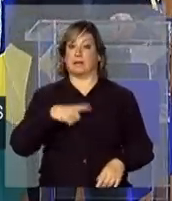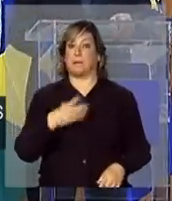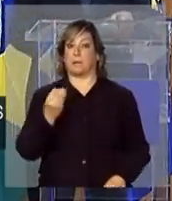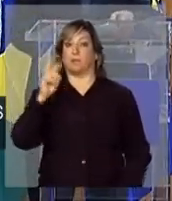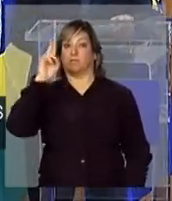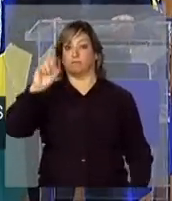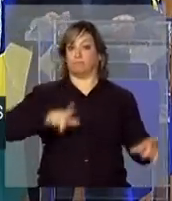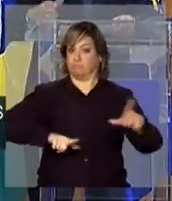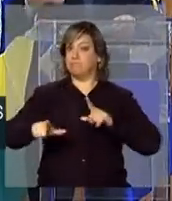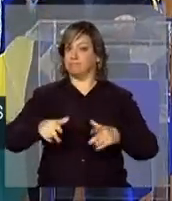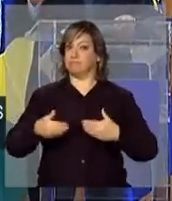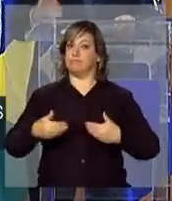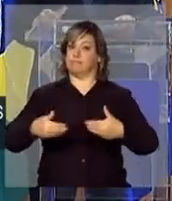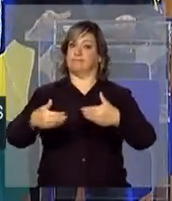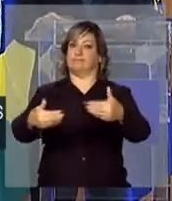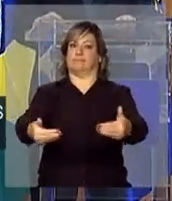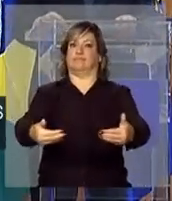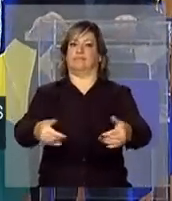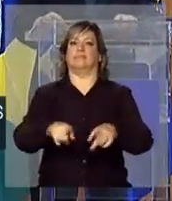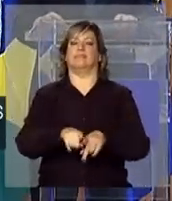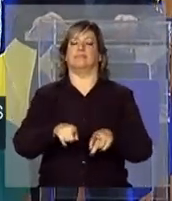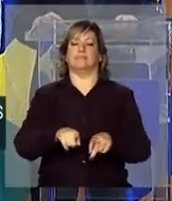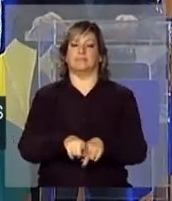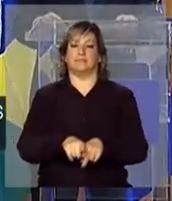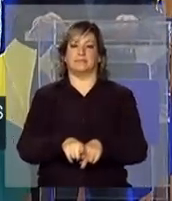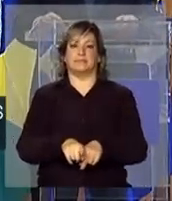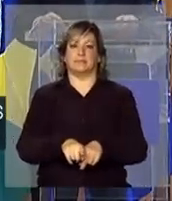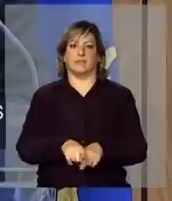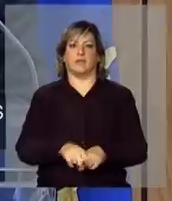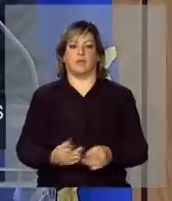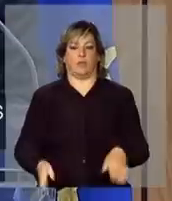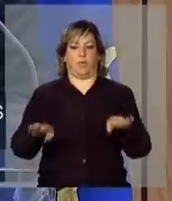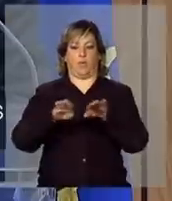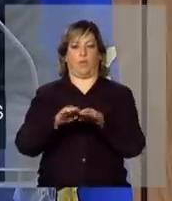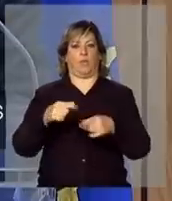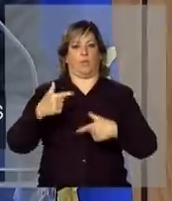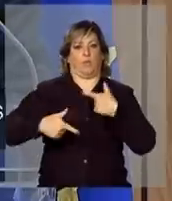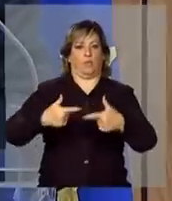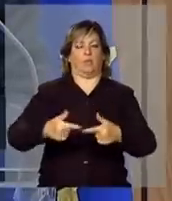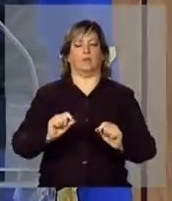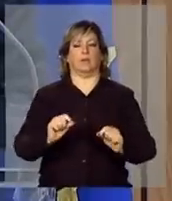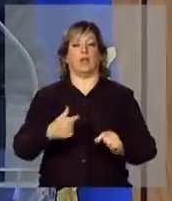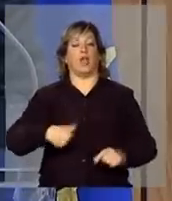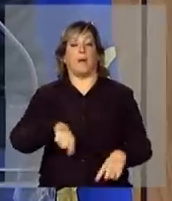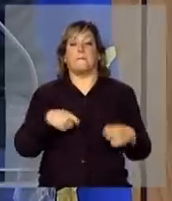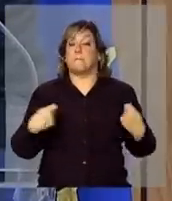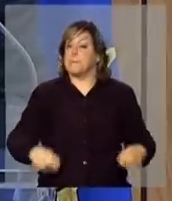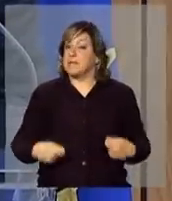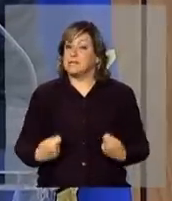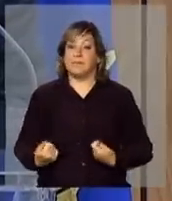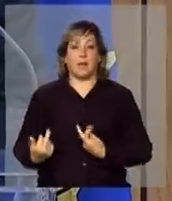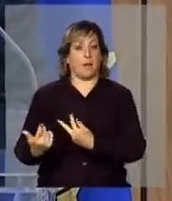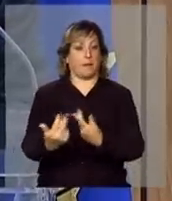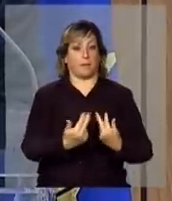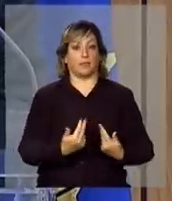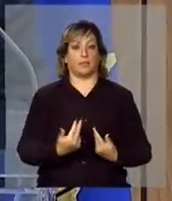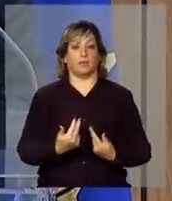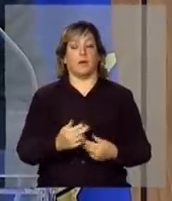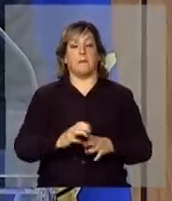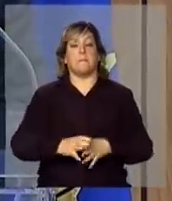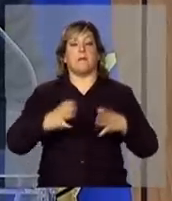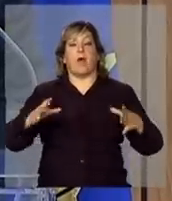pela frente, nomeadamente em termos de competitividade. E precisamos ambos de uma maior